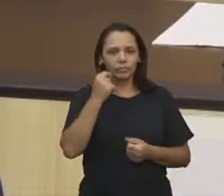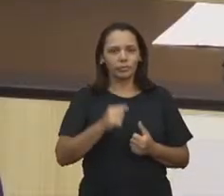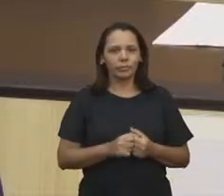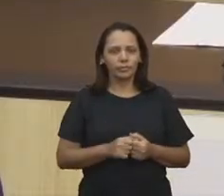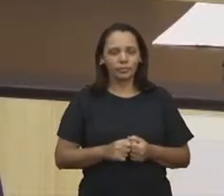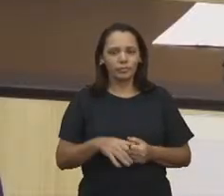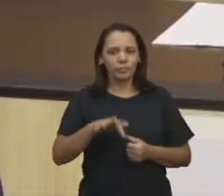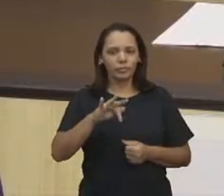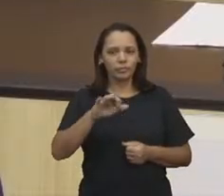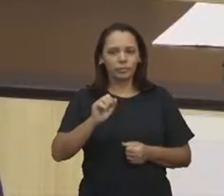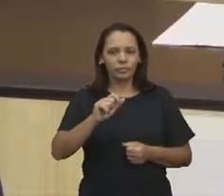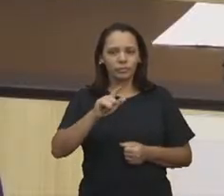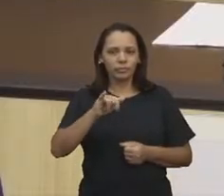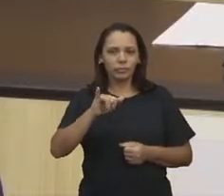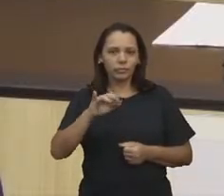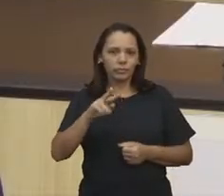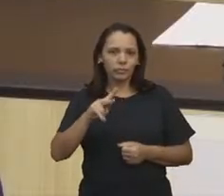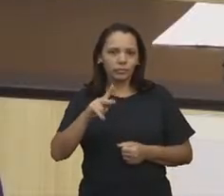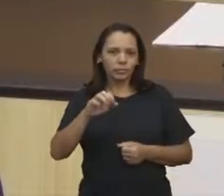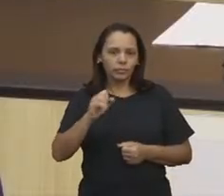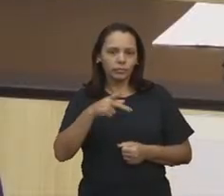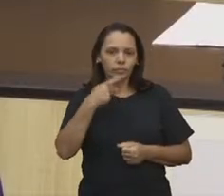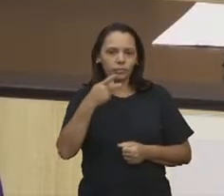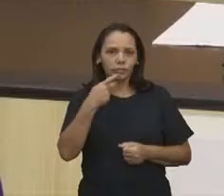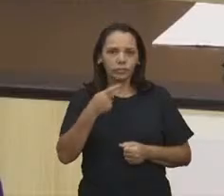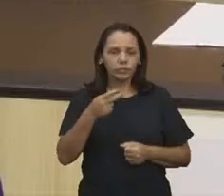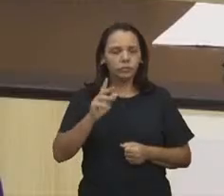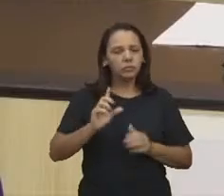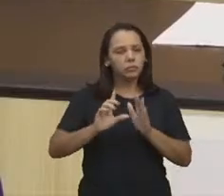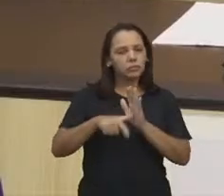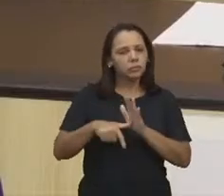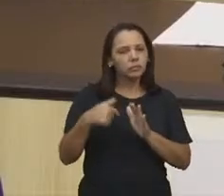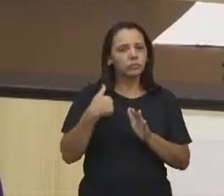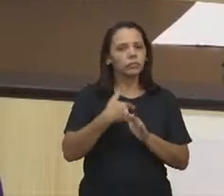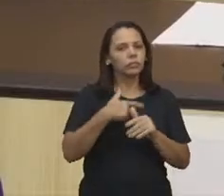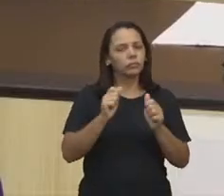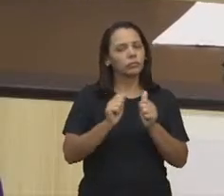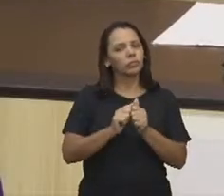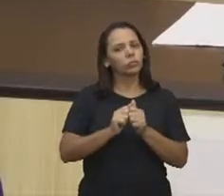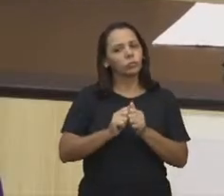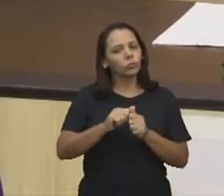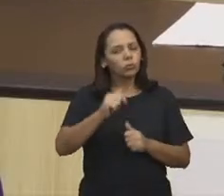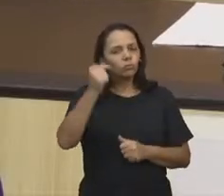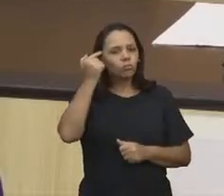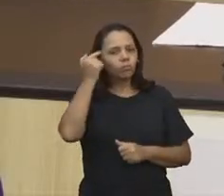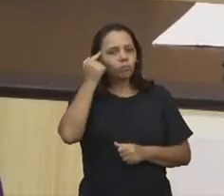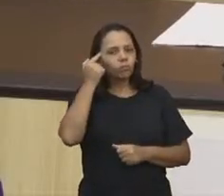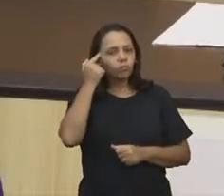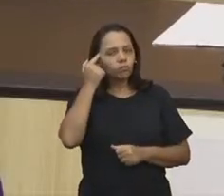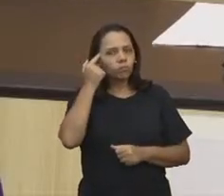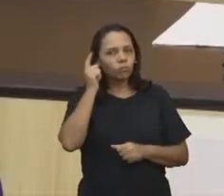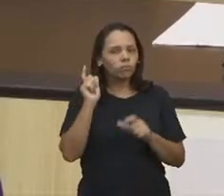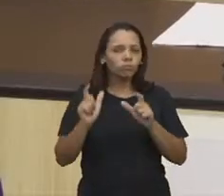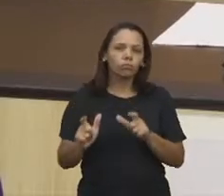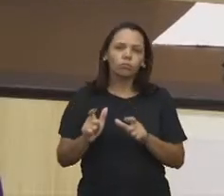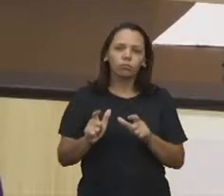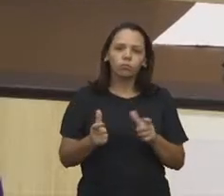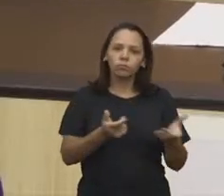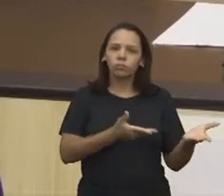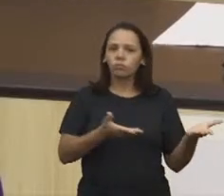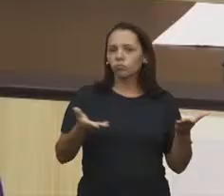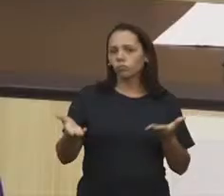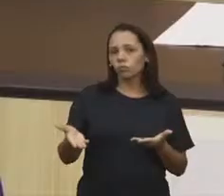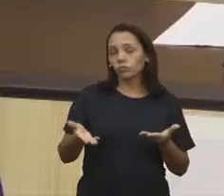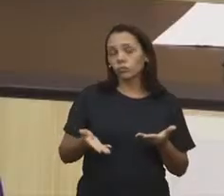possa sentar depois e construir junto. Construir junto uma forma de ver aonde que eles vão jogar esse resíduo. Hoje nós temos aqui